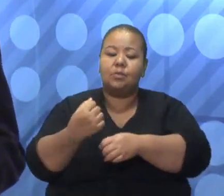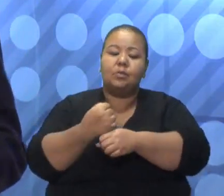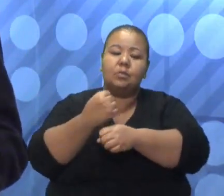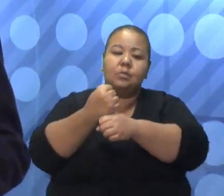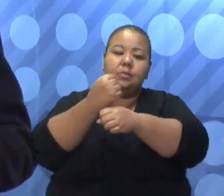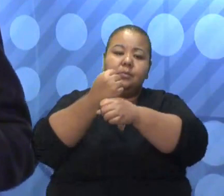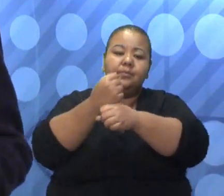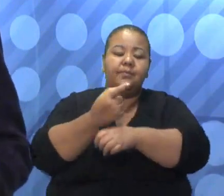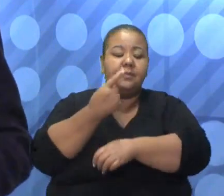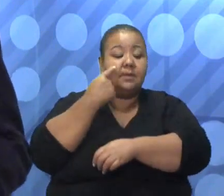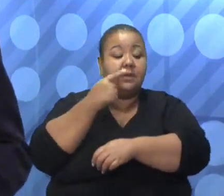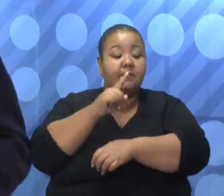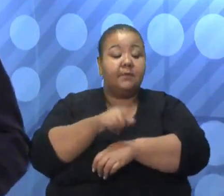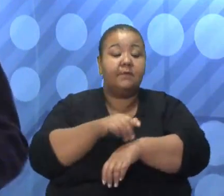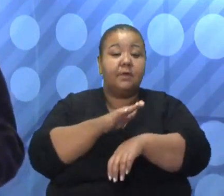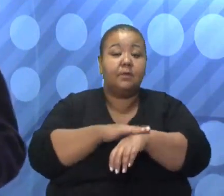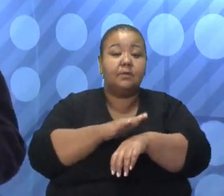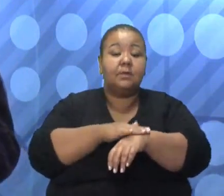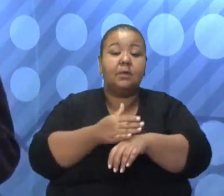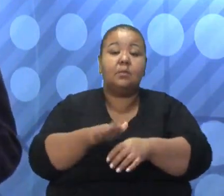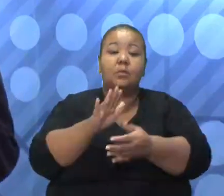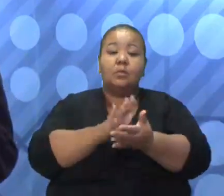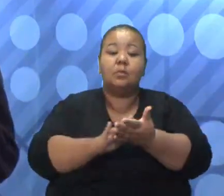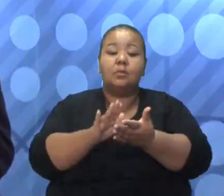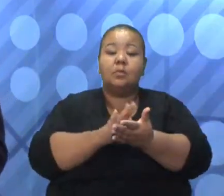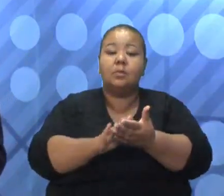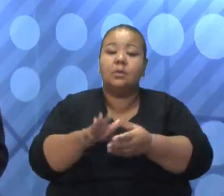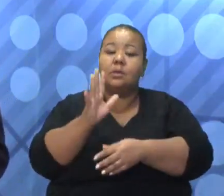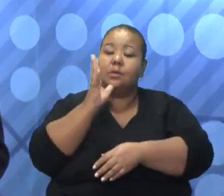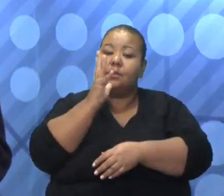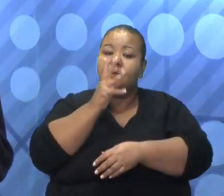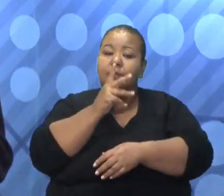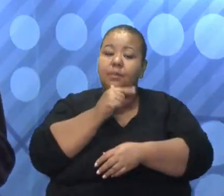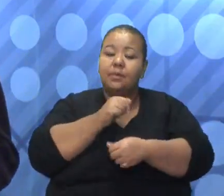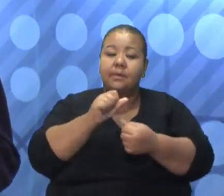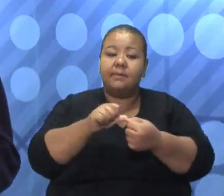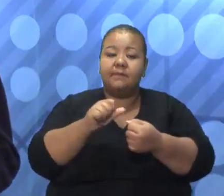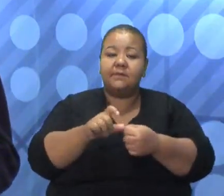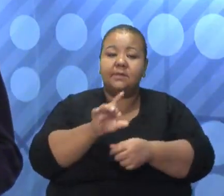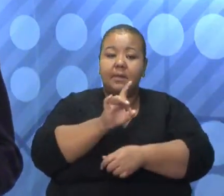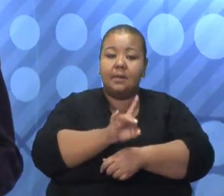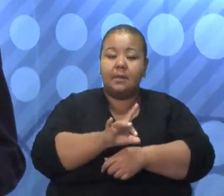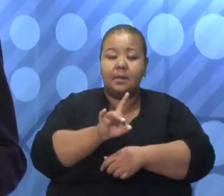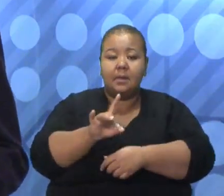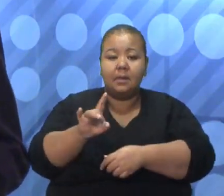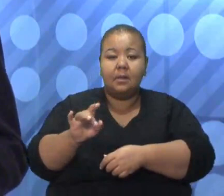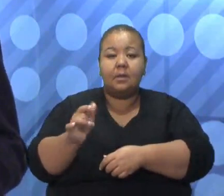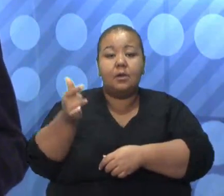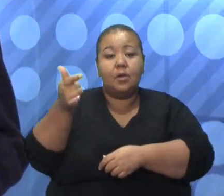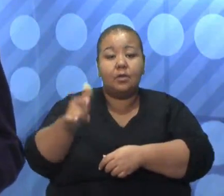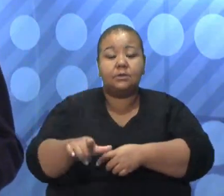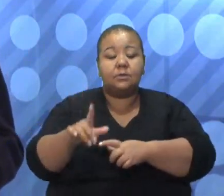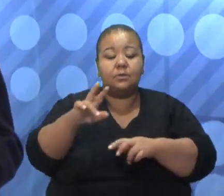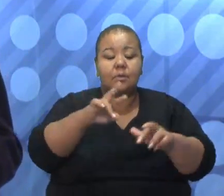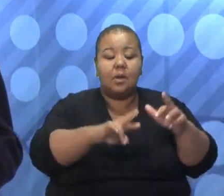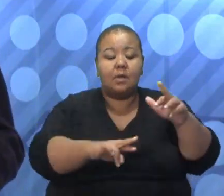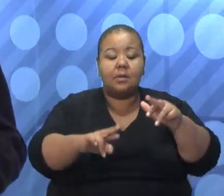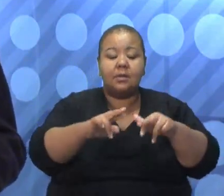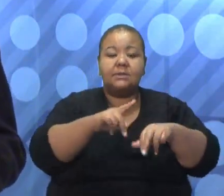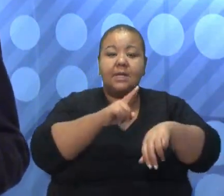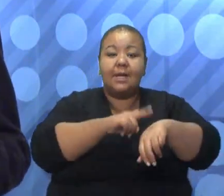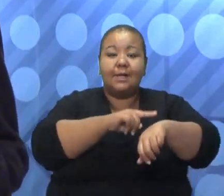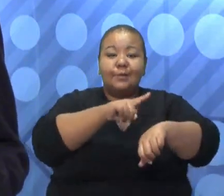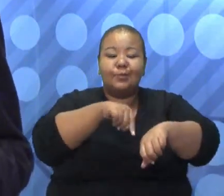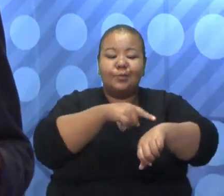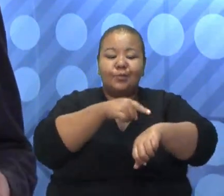vai me determinar quanto tempo eu gasto para fazer cada um desses processos. Então eu consigo analisar os meus turnos, quanto de turno